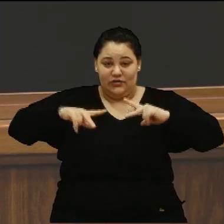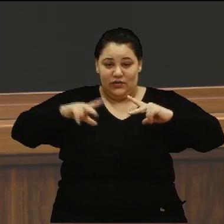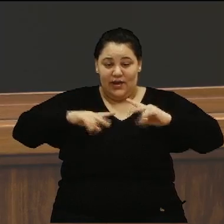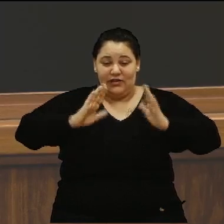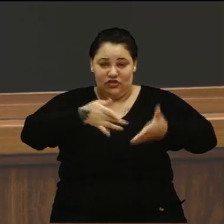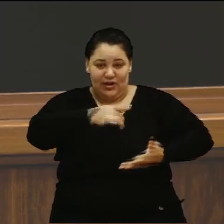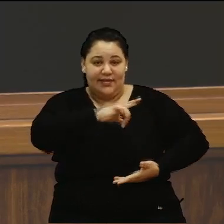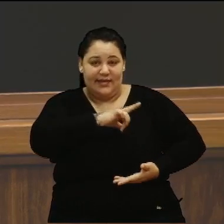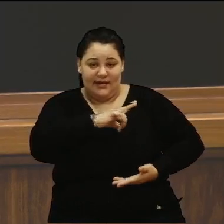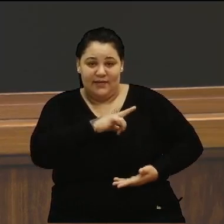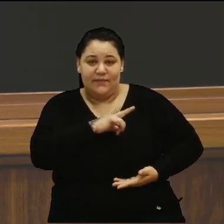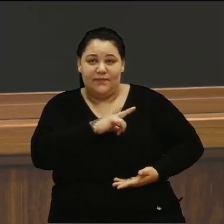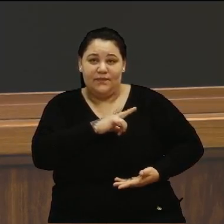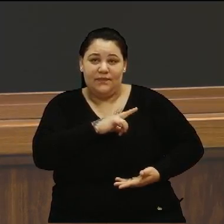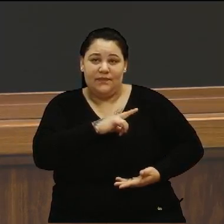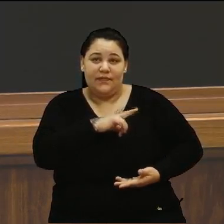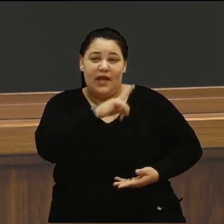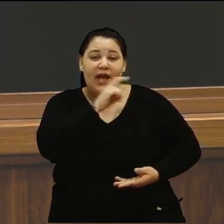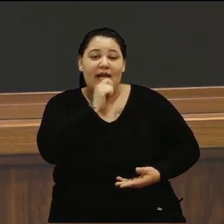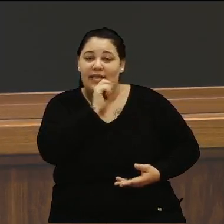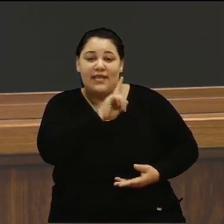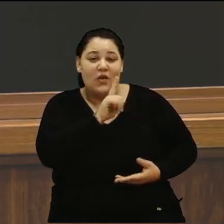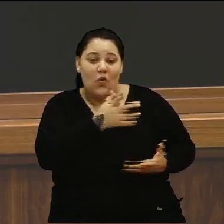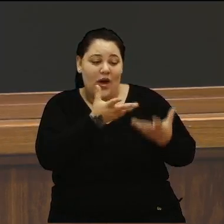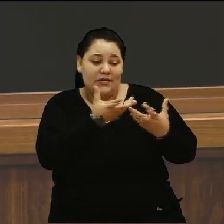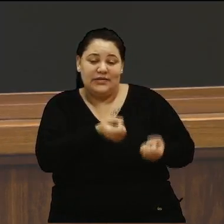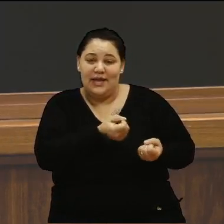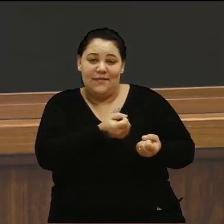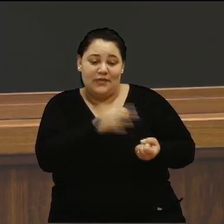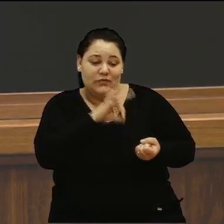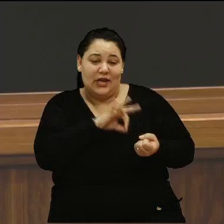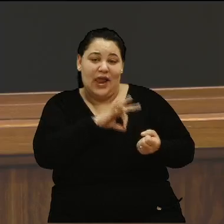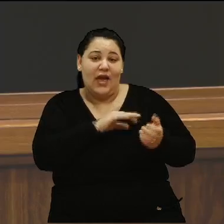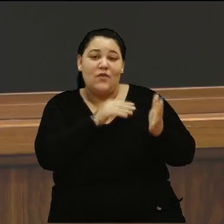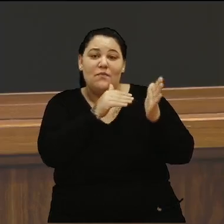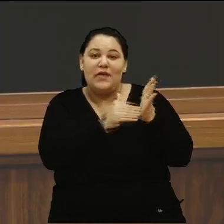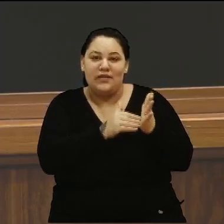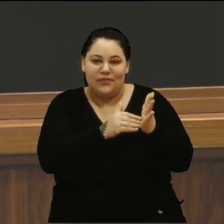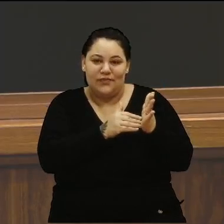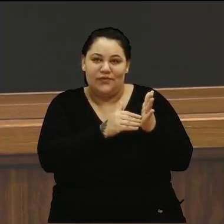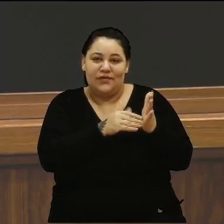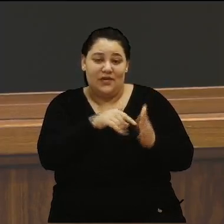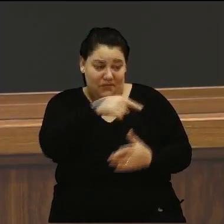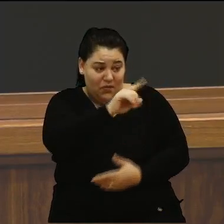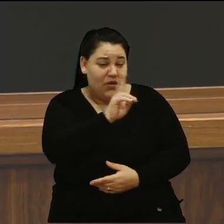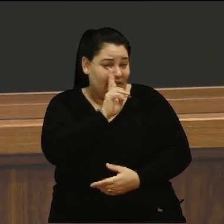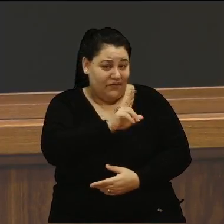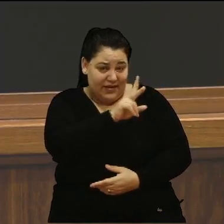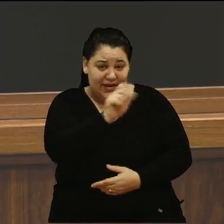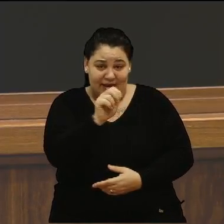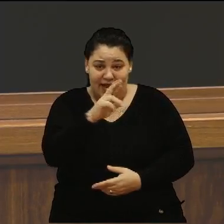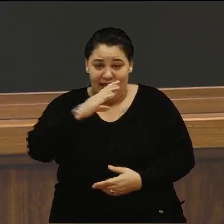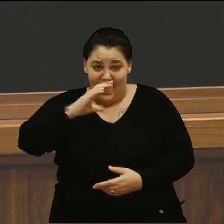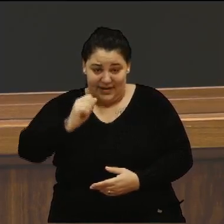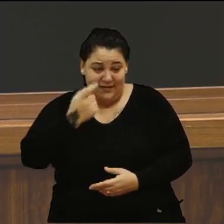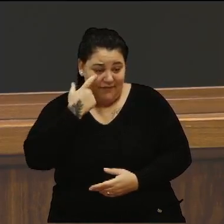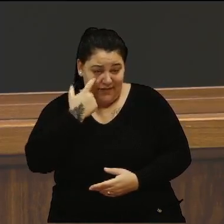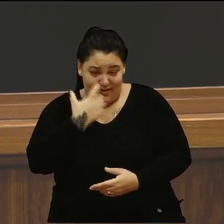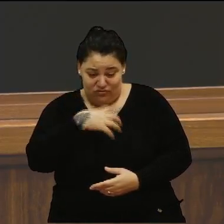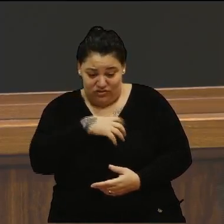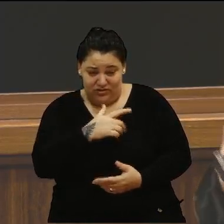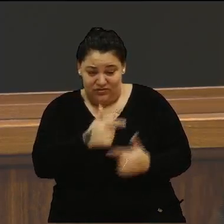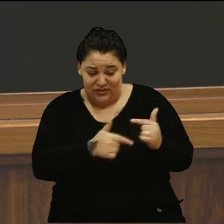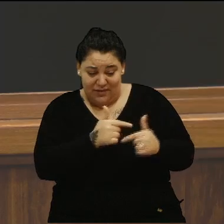existem, eles não recebem um salário mínimo. Vão ali na Arca, ver a situação de trabalho que tem ali. Não